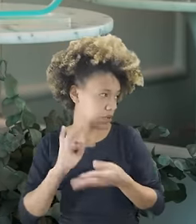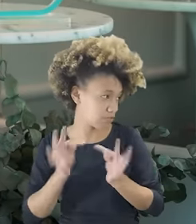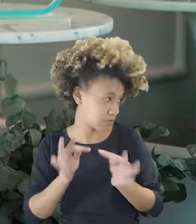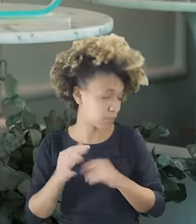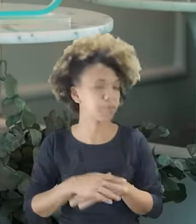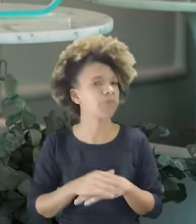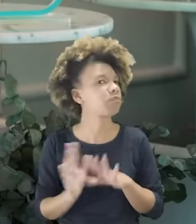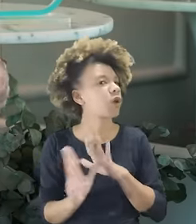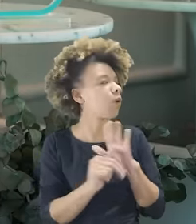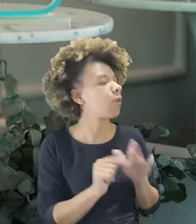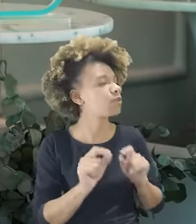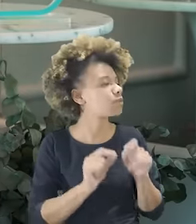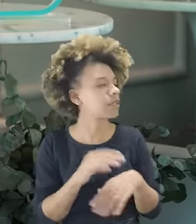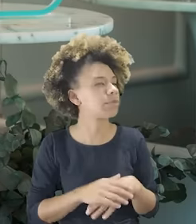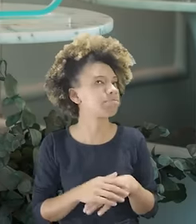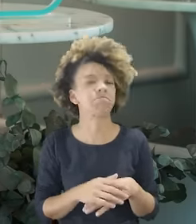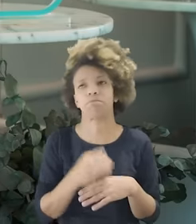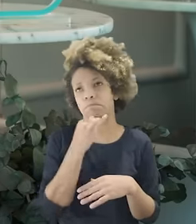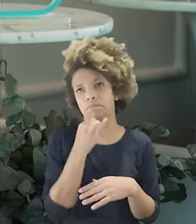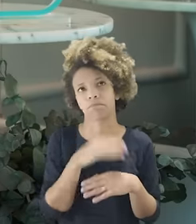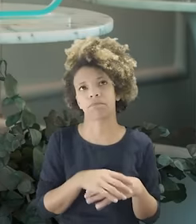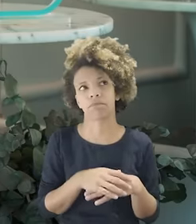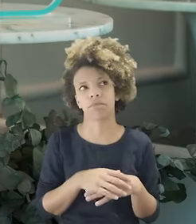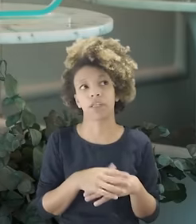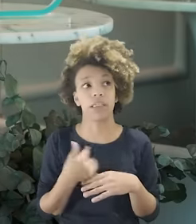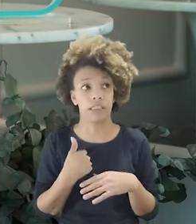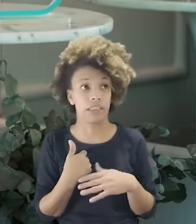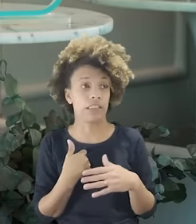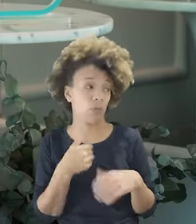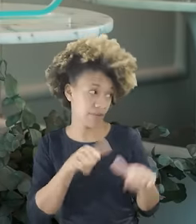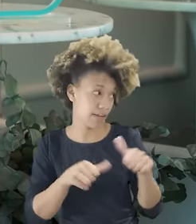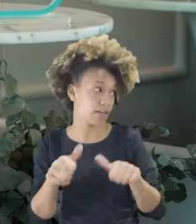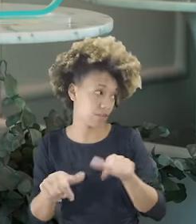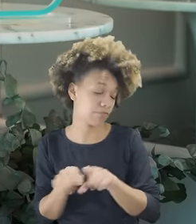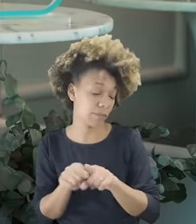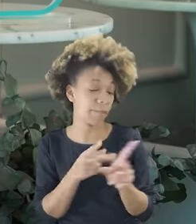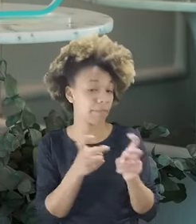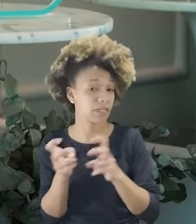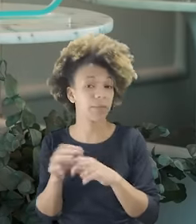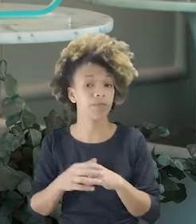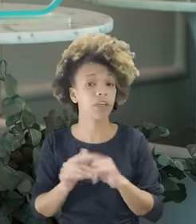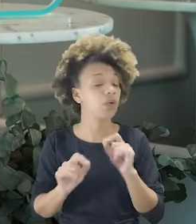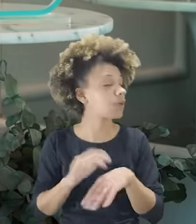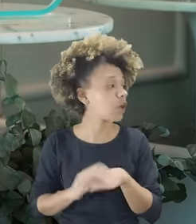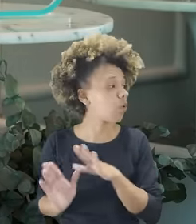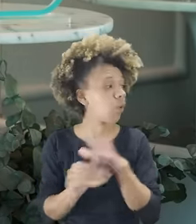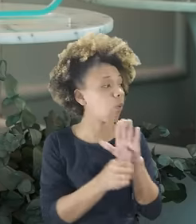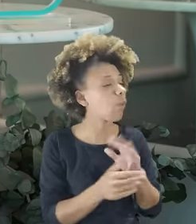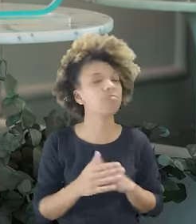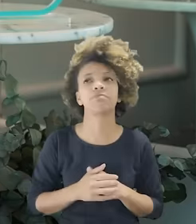eu queria que você falasse de um golpe que é o golpe é um golpe que eu tô eu tô muito avaliando isso eu tô vendo que é o golpe